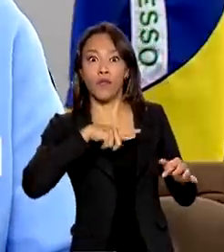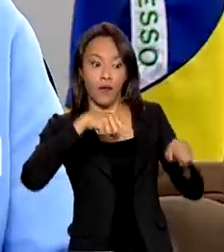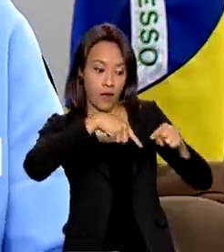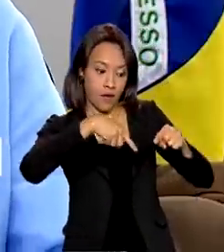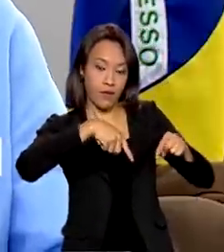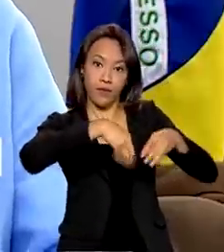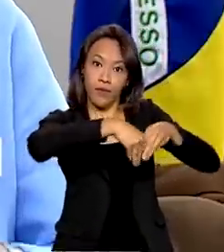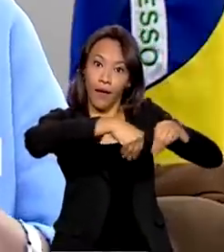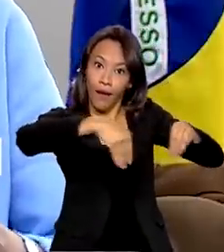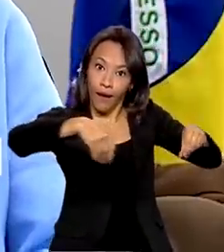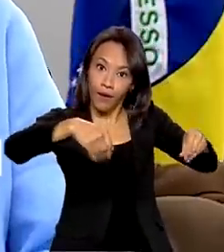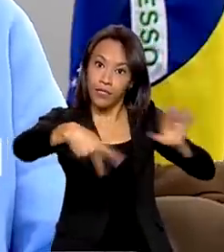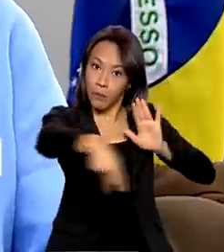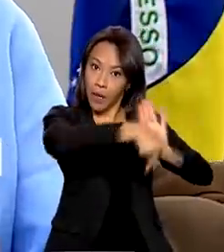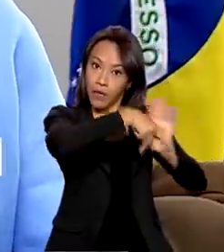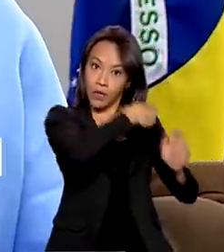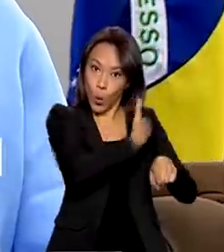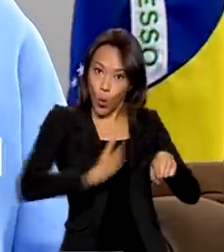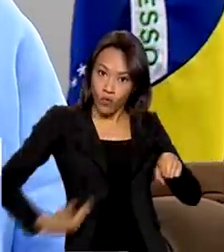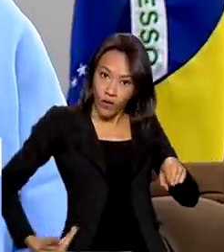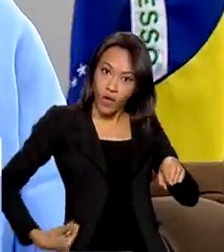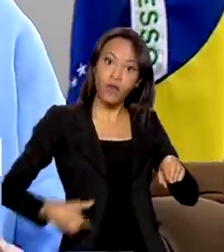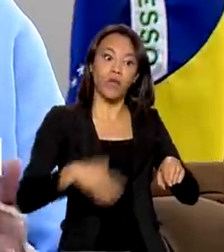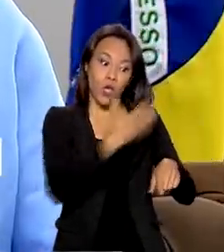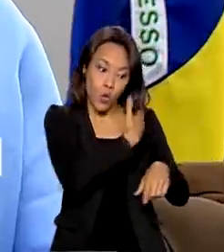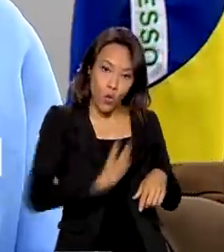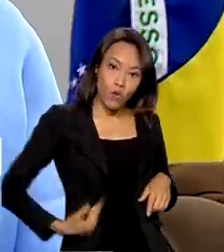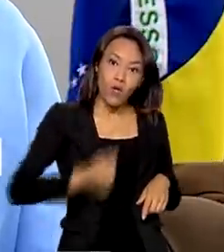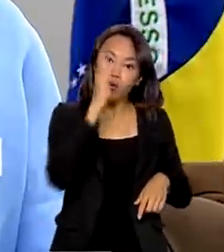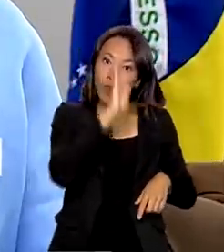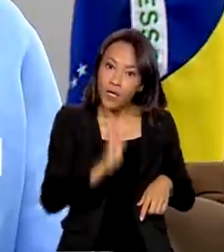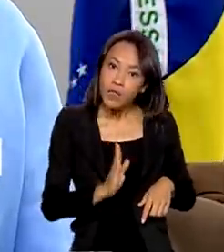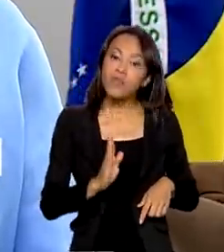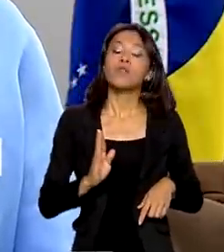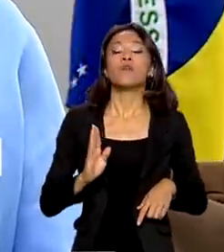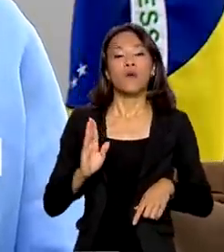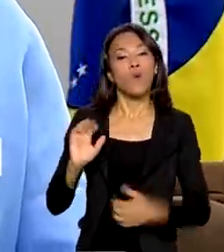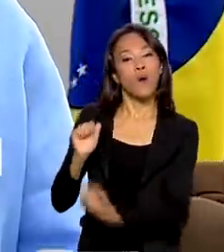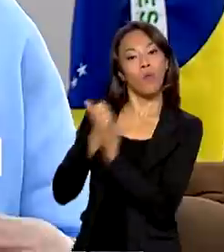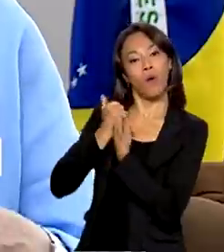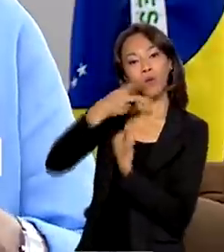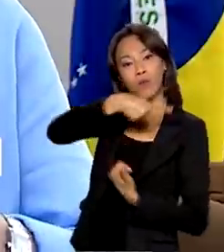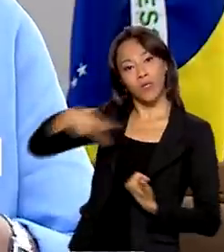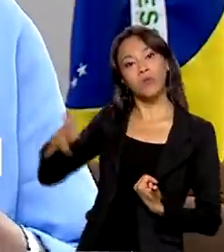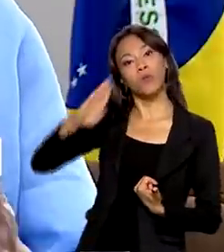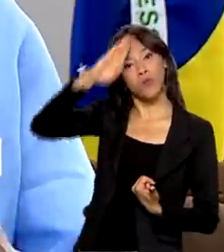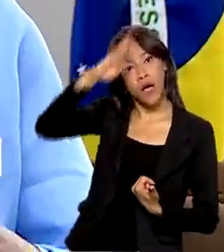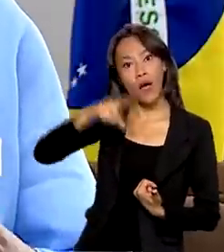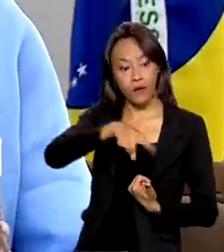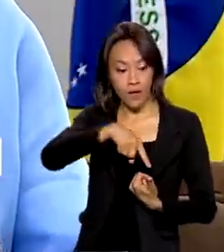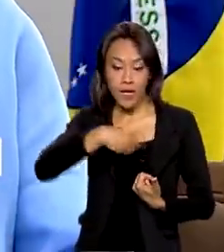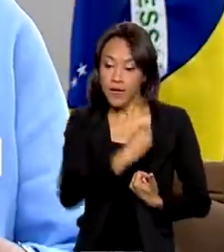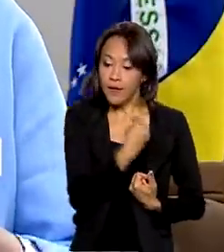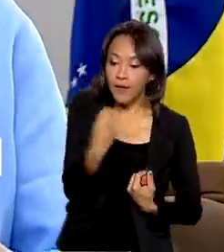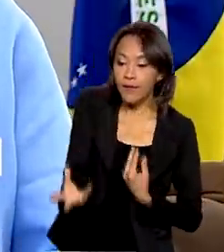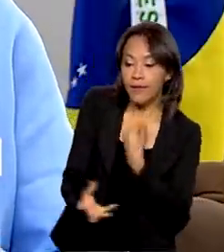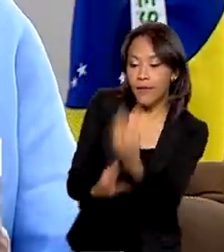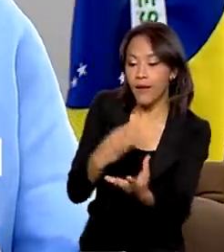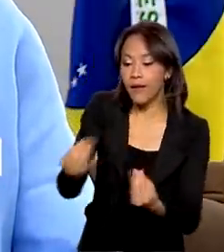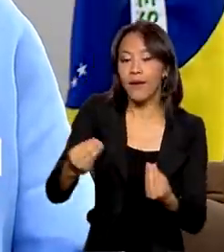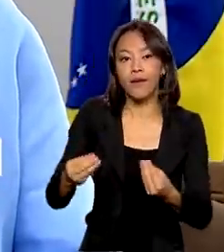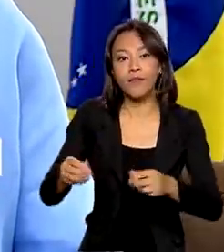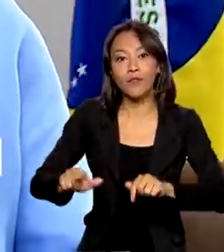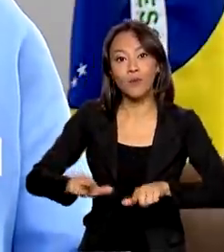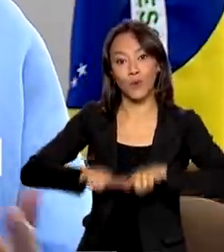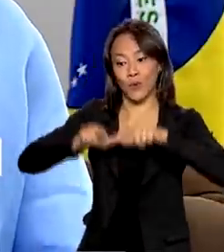estão aí em terras públicas e que o governo brasileiro através do presidente aí bolsonaro vem entregando o títulos